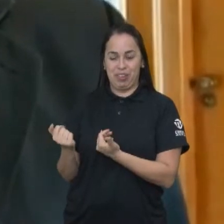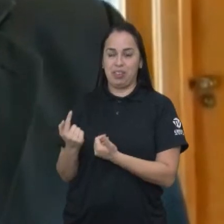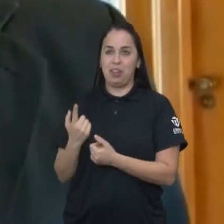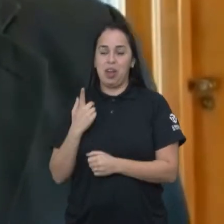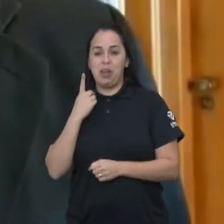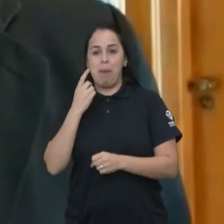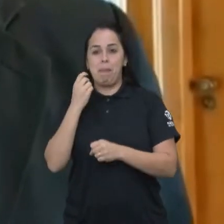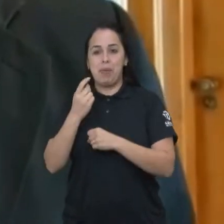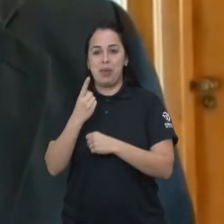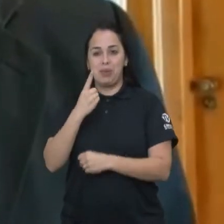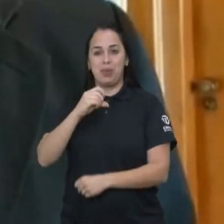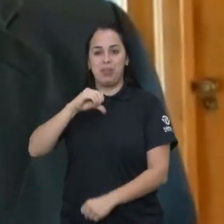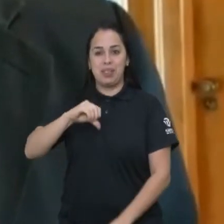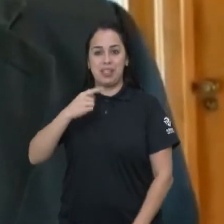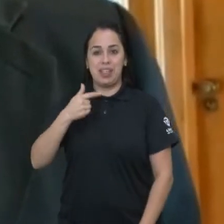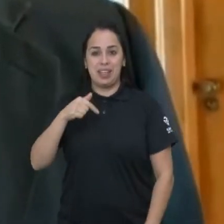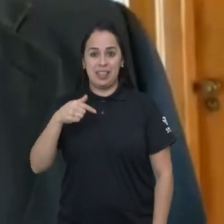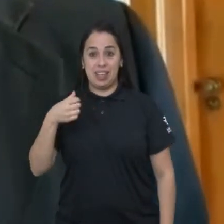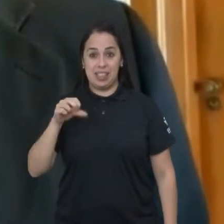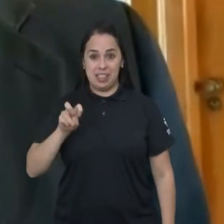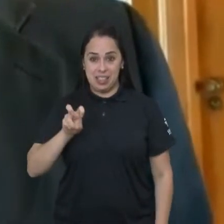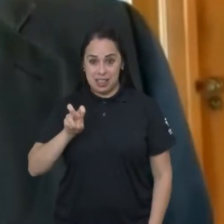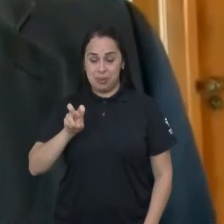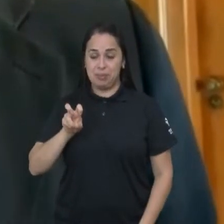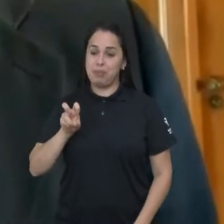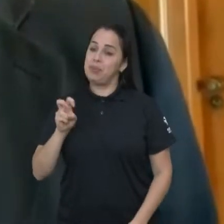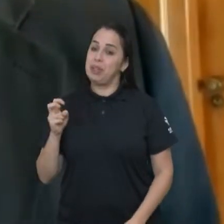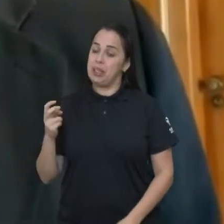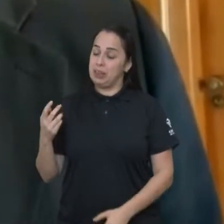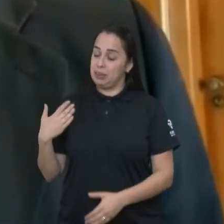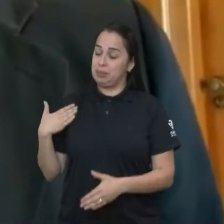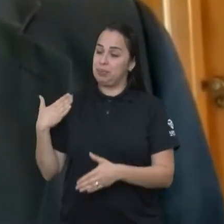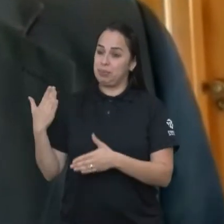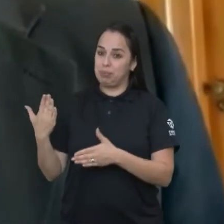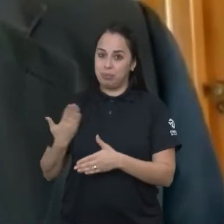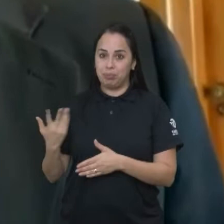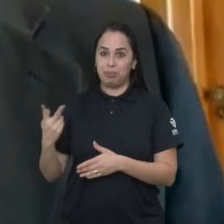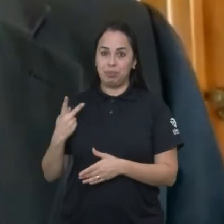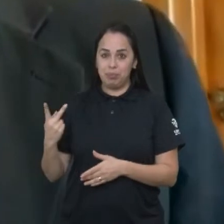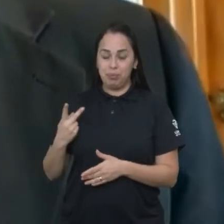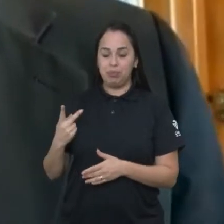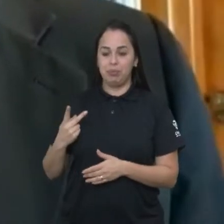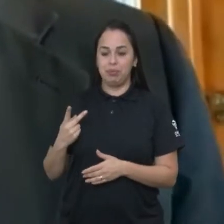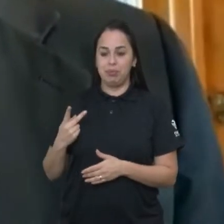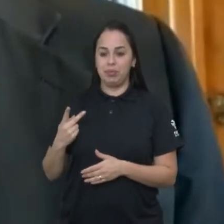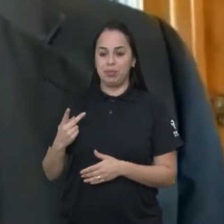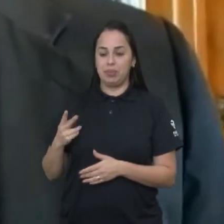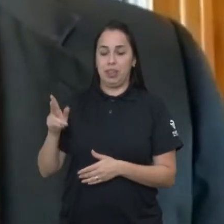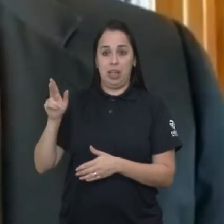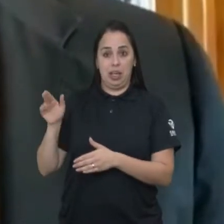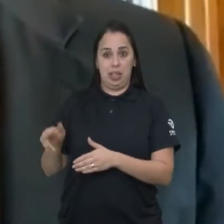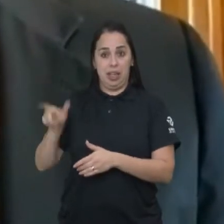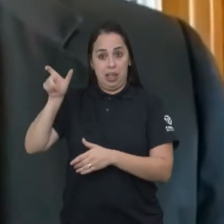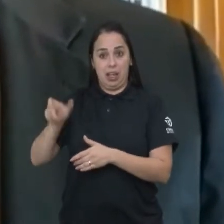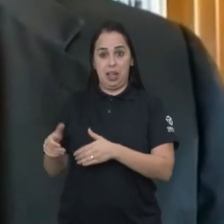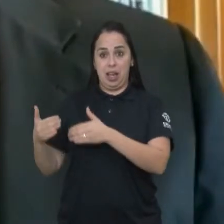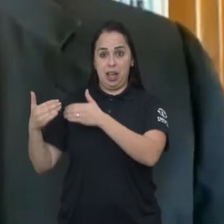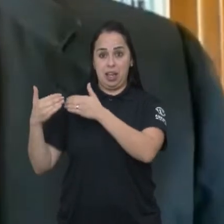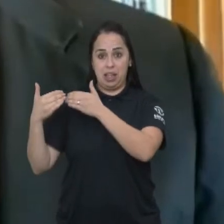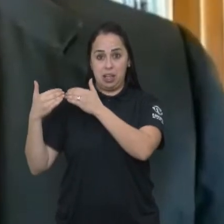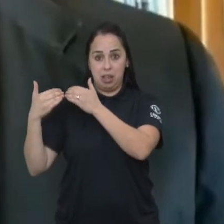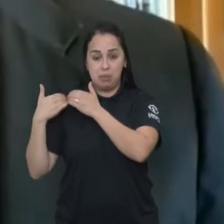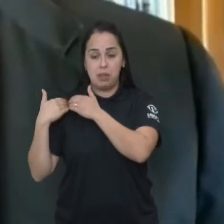1975 em diante. O Ricardo sempre... foi responsável por